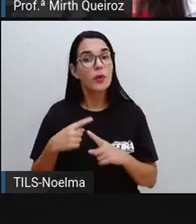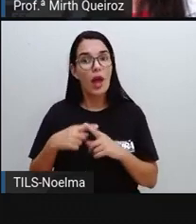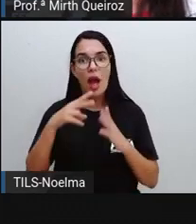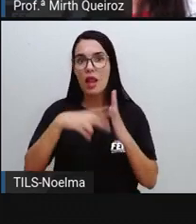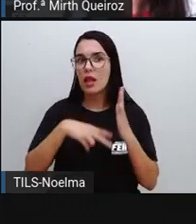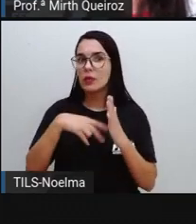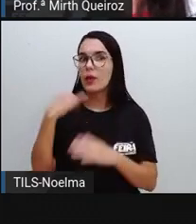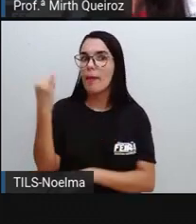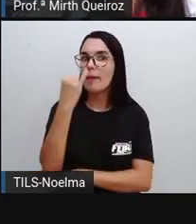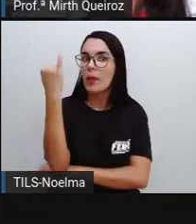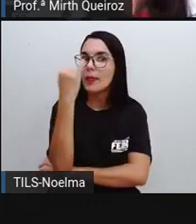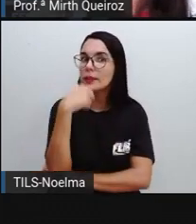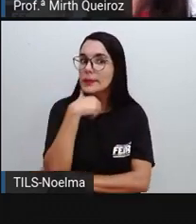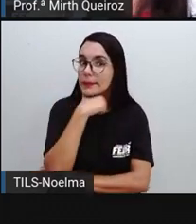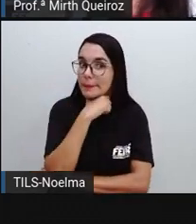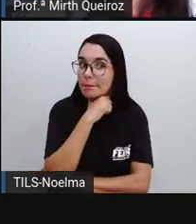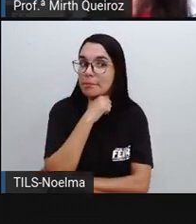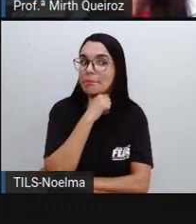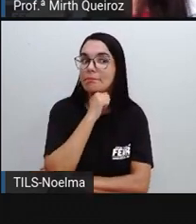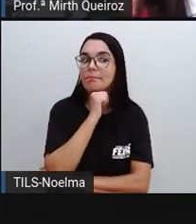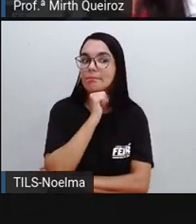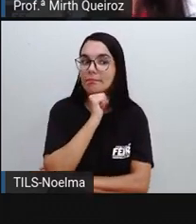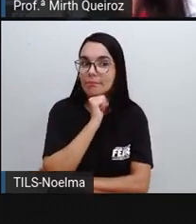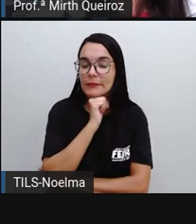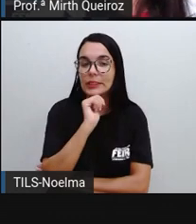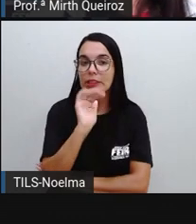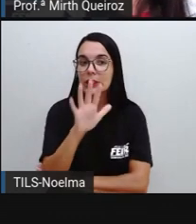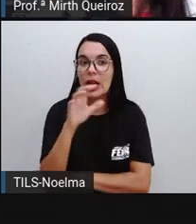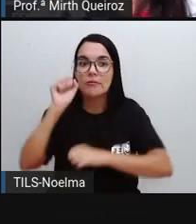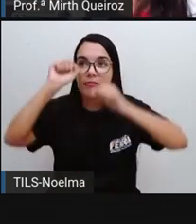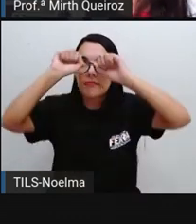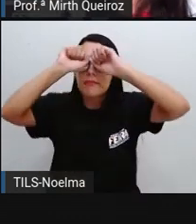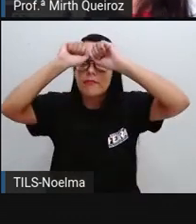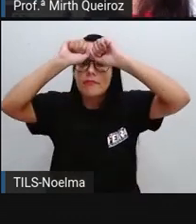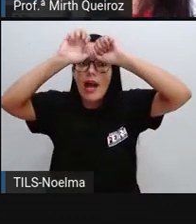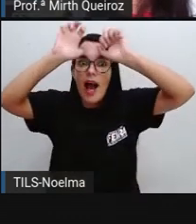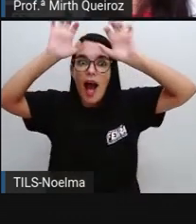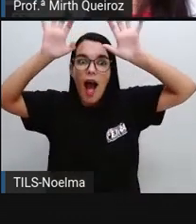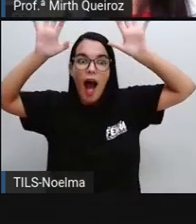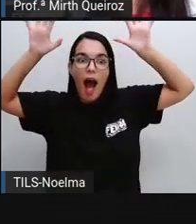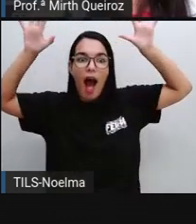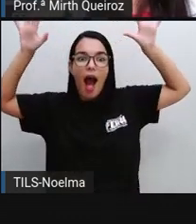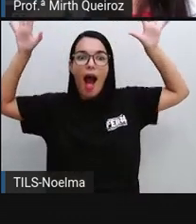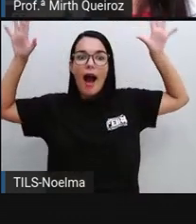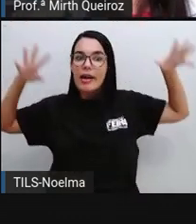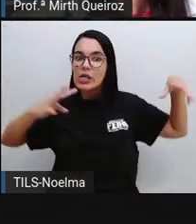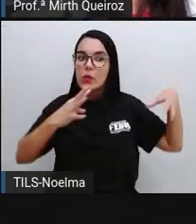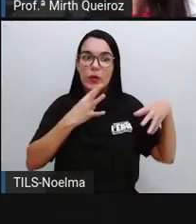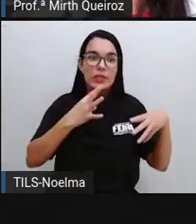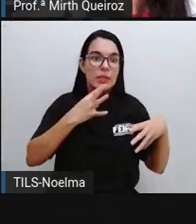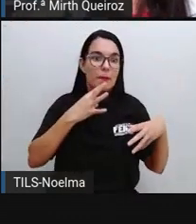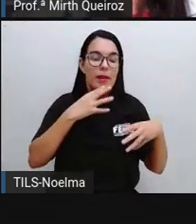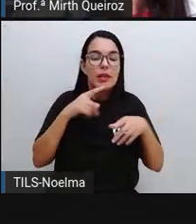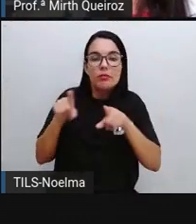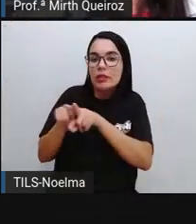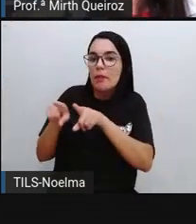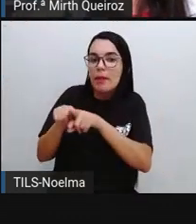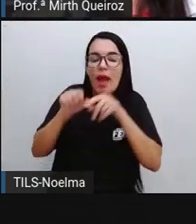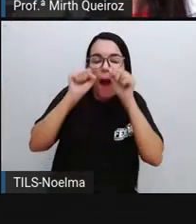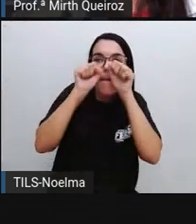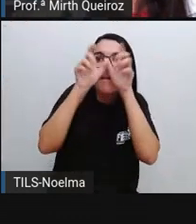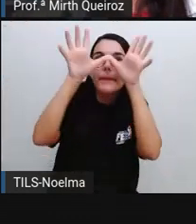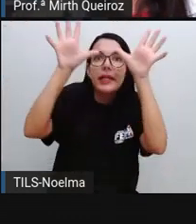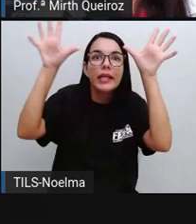ela é importante? A leitura ela é importante porque ela estimula a criatividade, ela amplia o nosso conhecimento, uma vez que a gente pode ler para estudar,